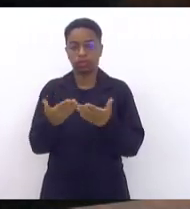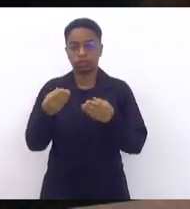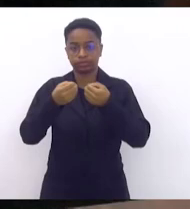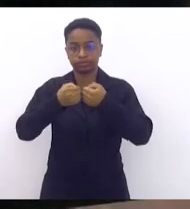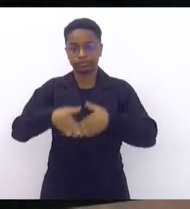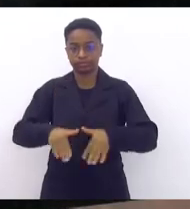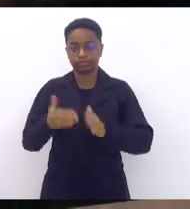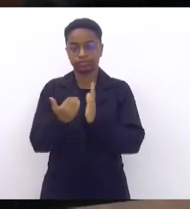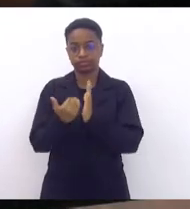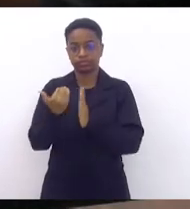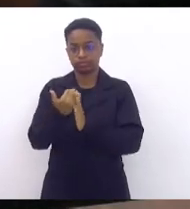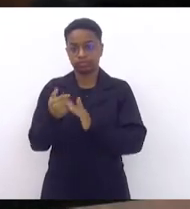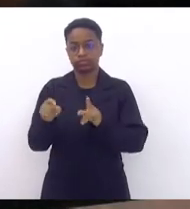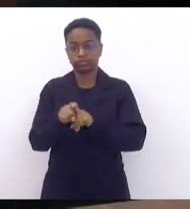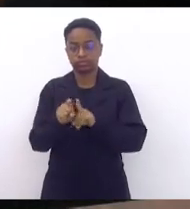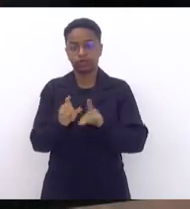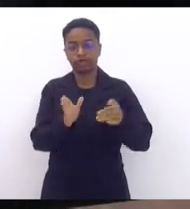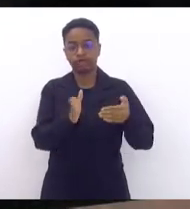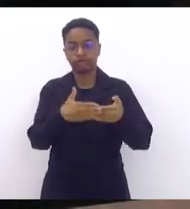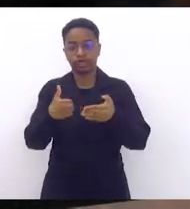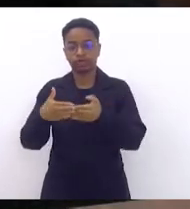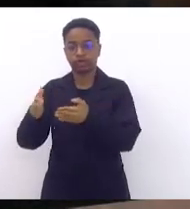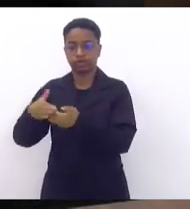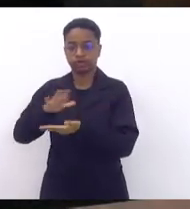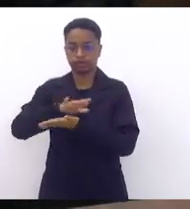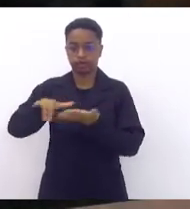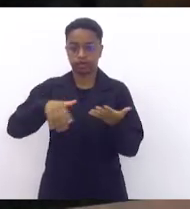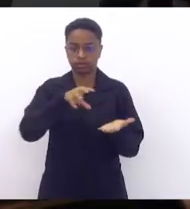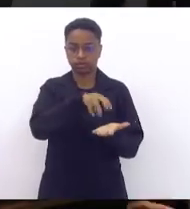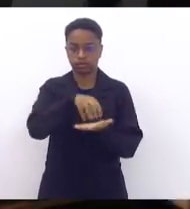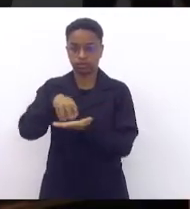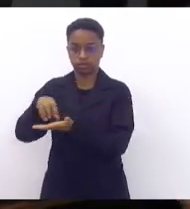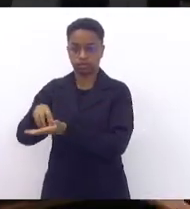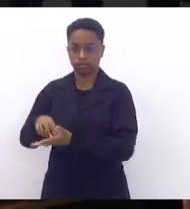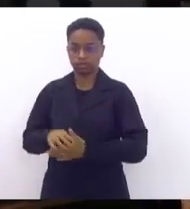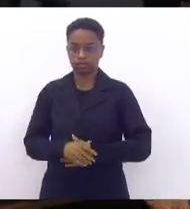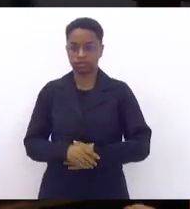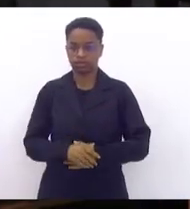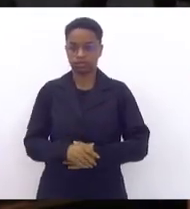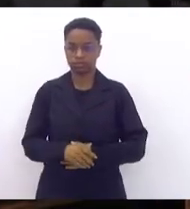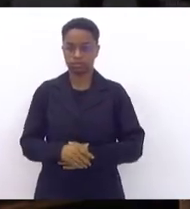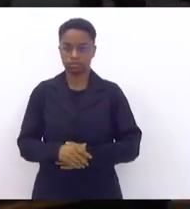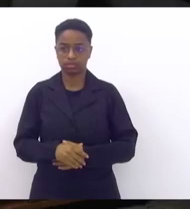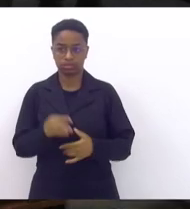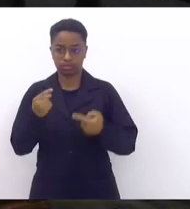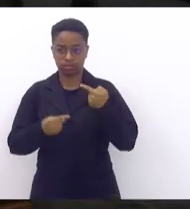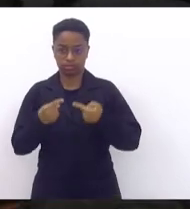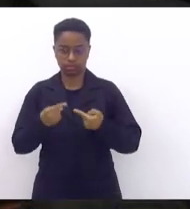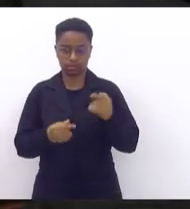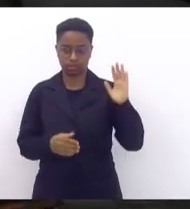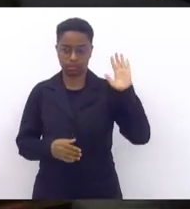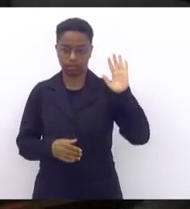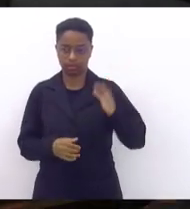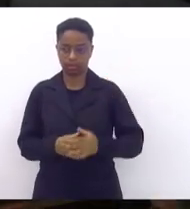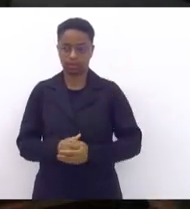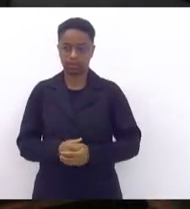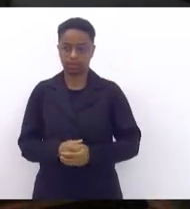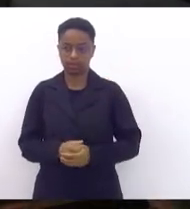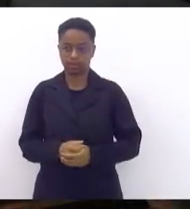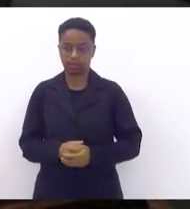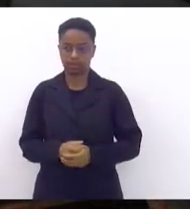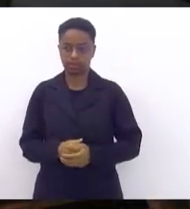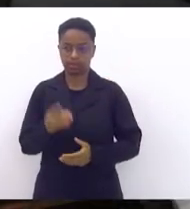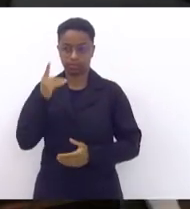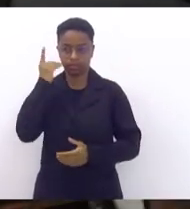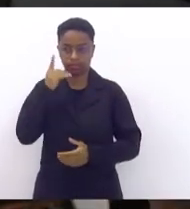severa, com, inclusive, fechamento de unidades. Para discutir, presidente. Deputada